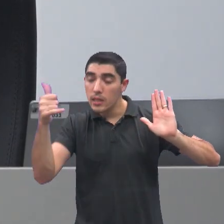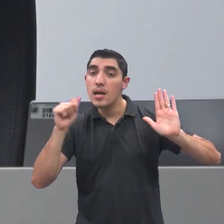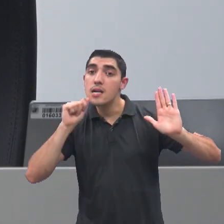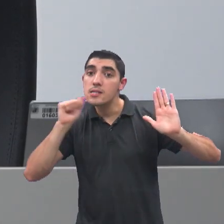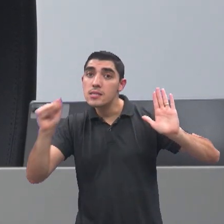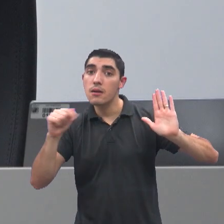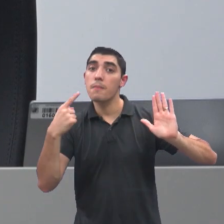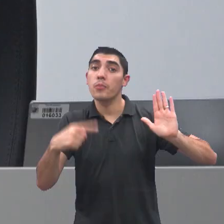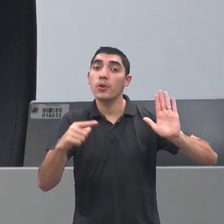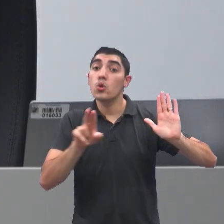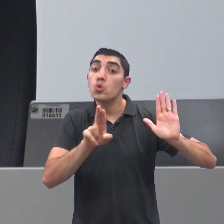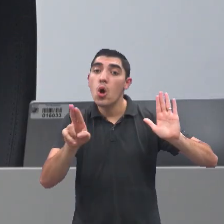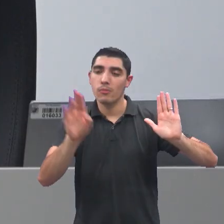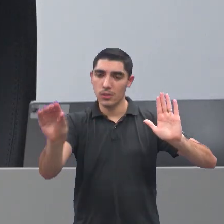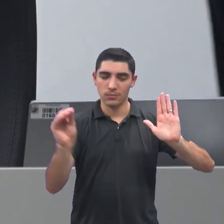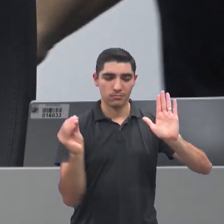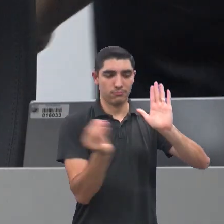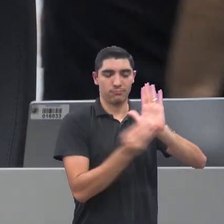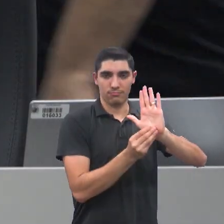poder estar assinando.